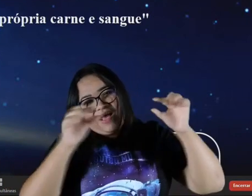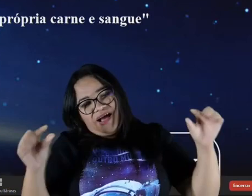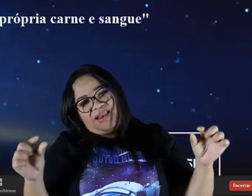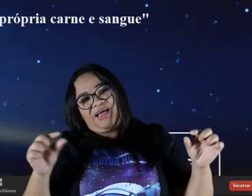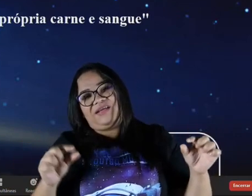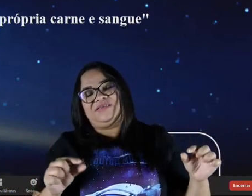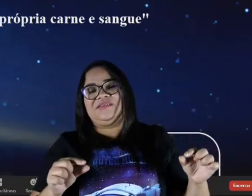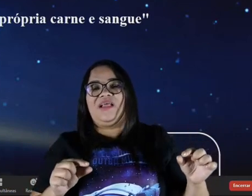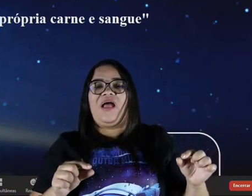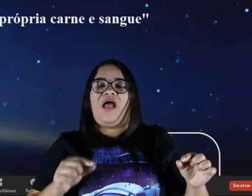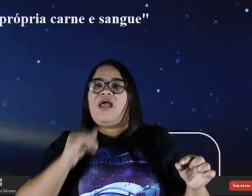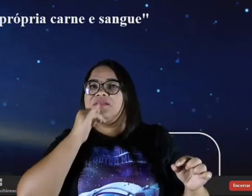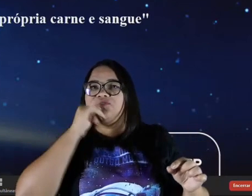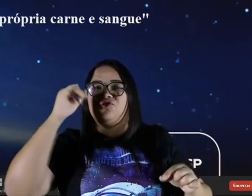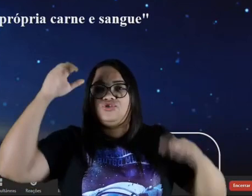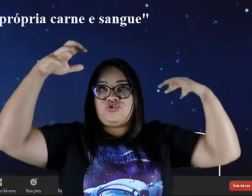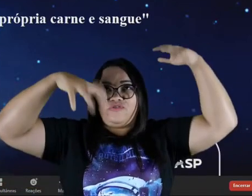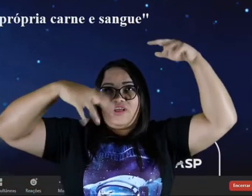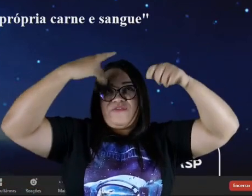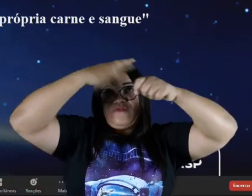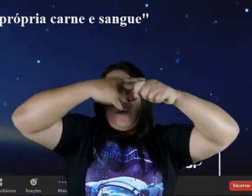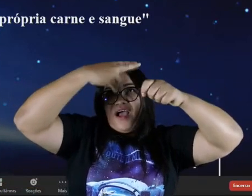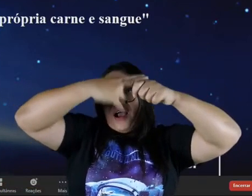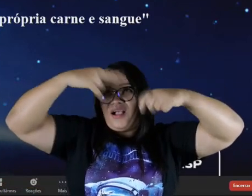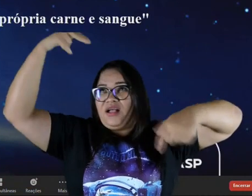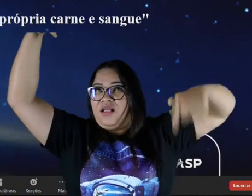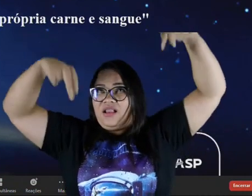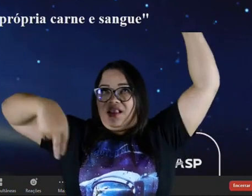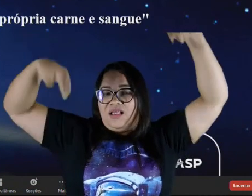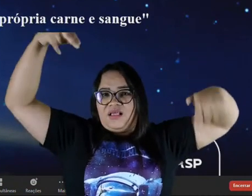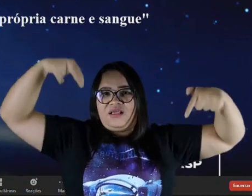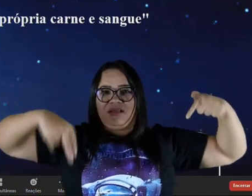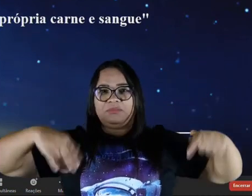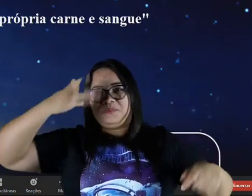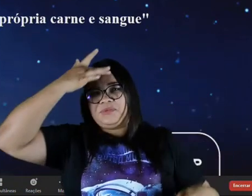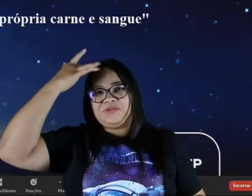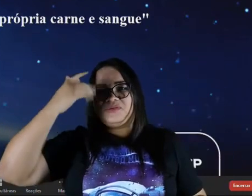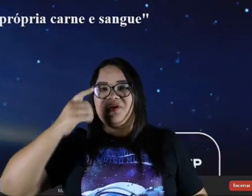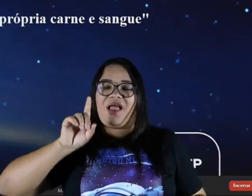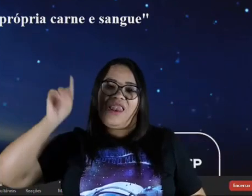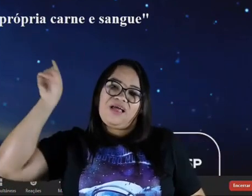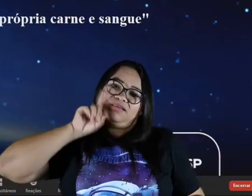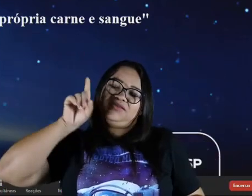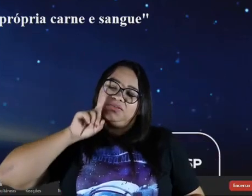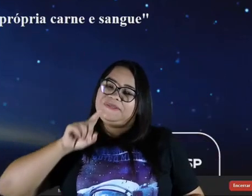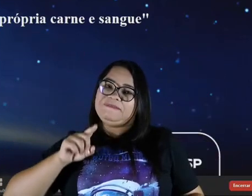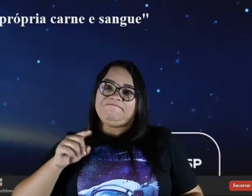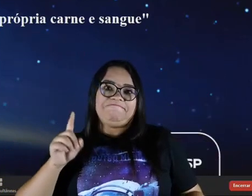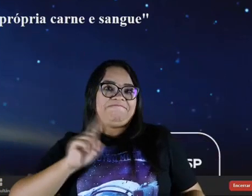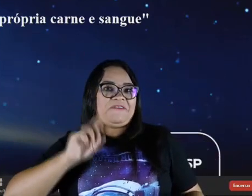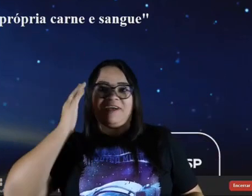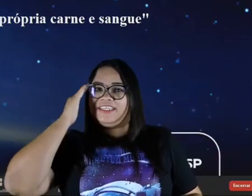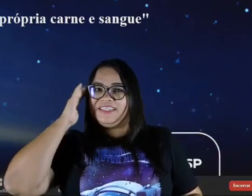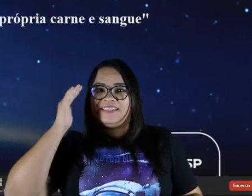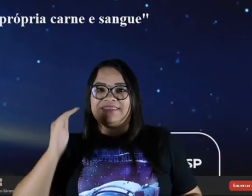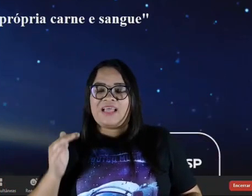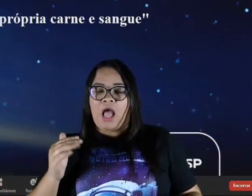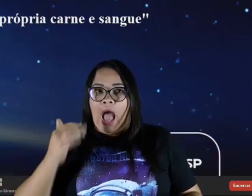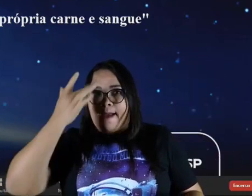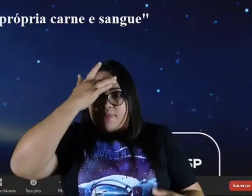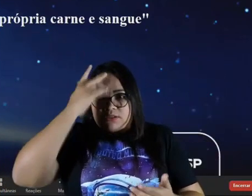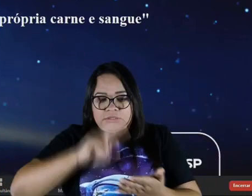está chovendo canivetes. Os americanos não vão entender. Então o tradutor aqui fica diante de um dilema,